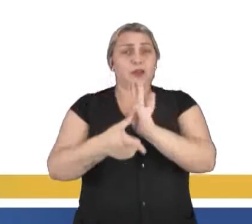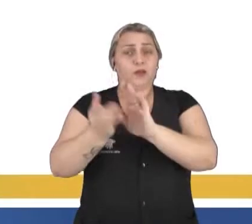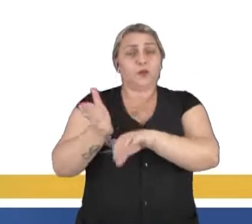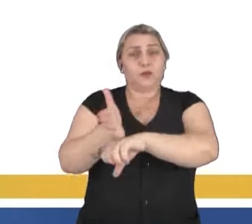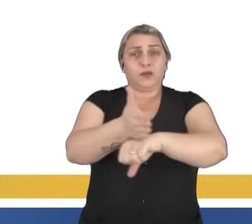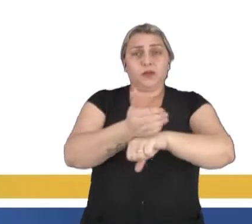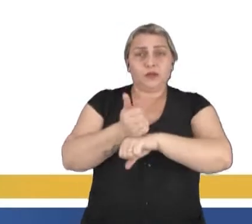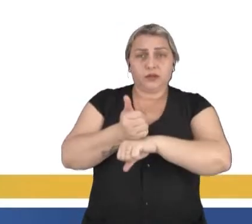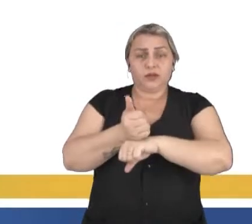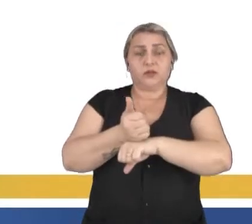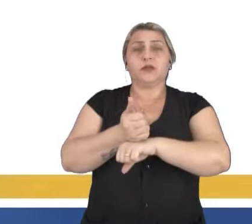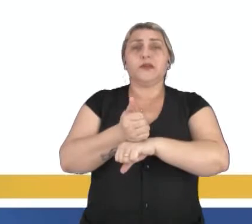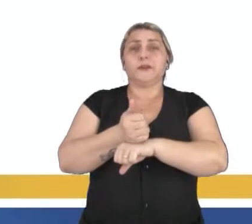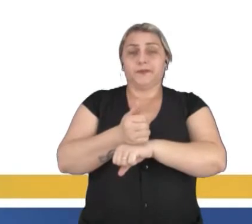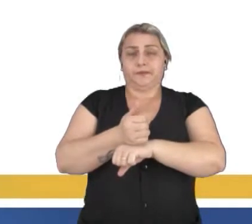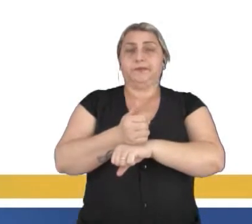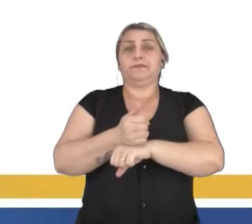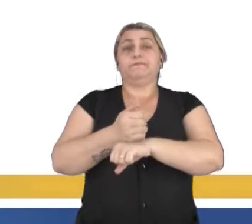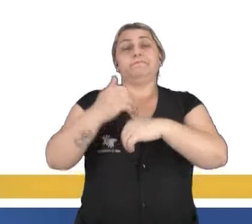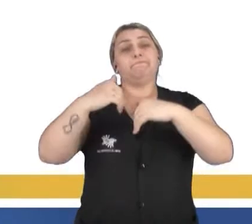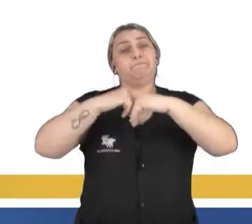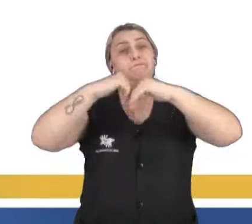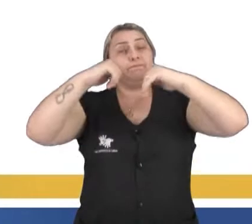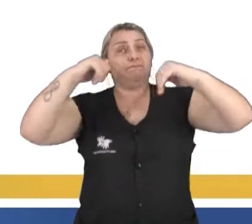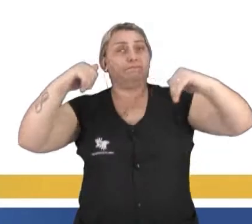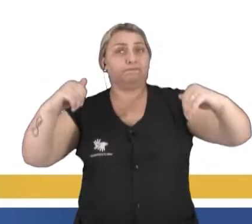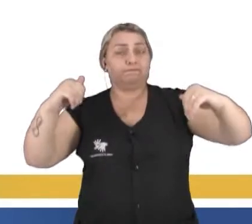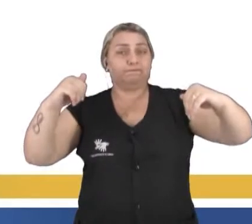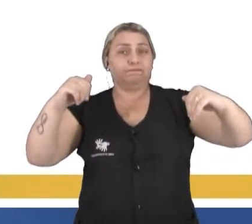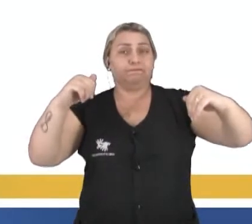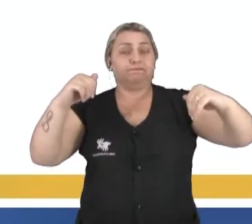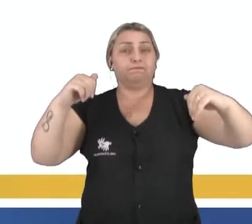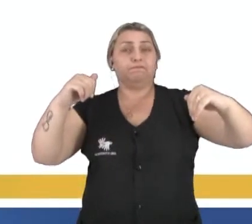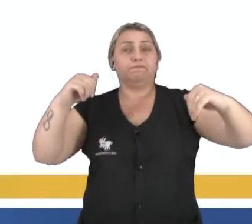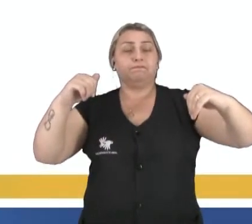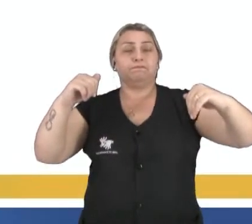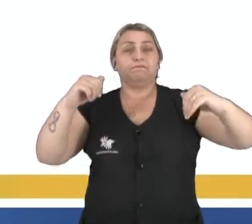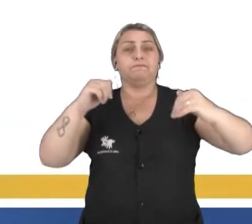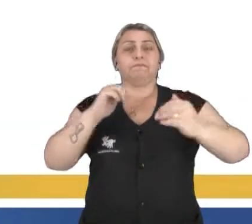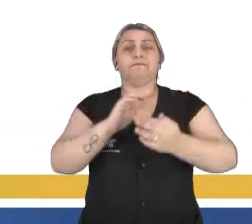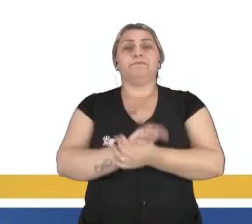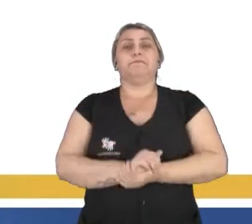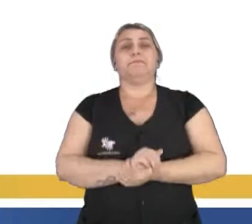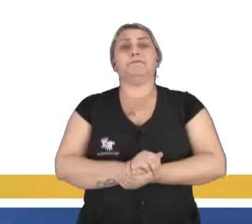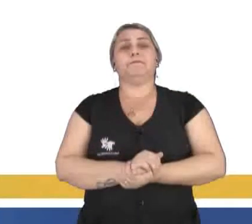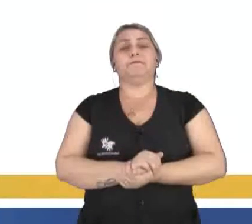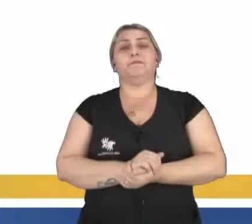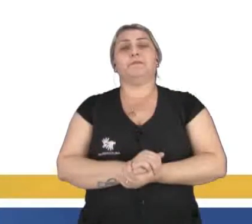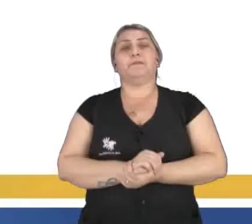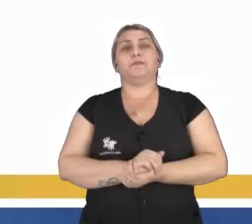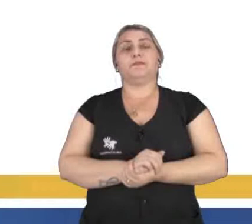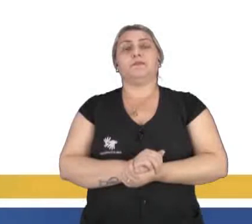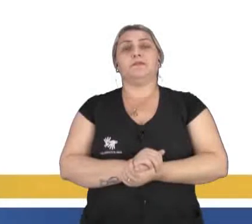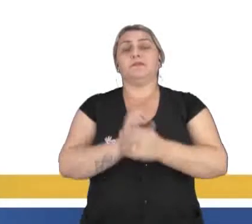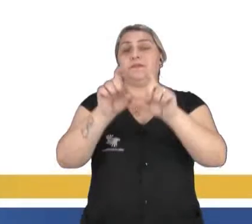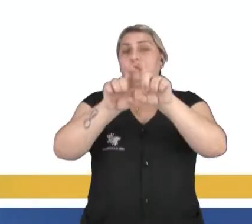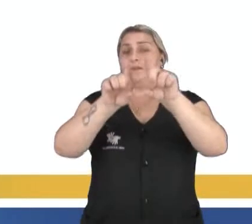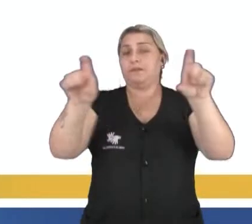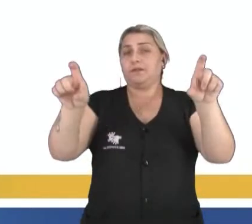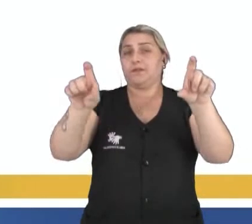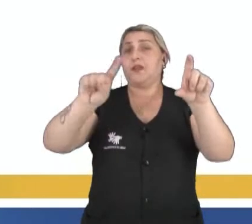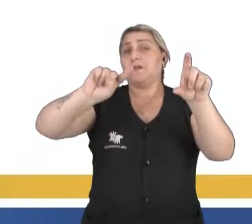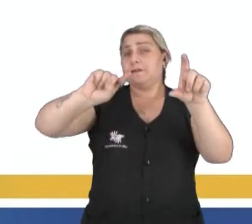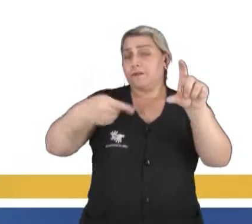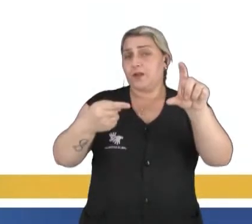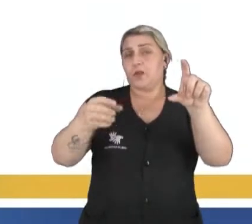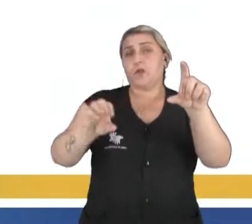antes. Geralmente, ele é separado por demais pelos demais termos ali daquela oração, por meio de quê? De